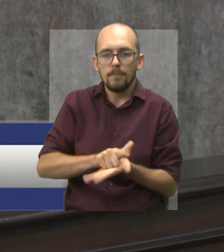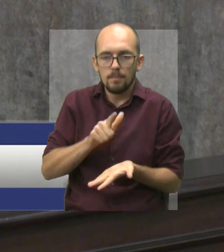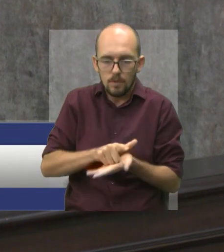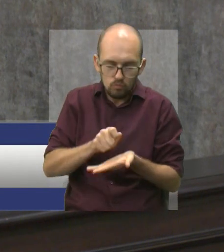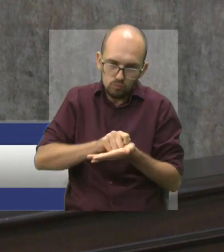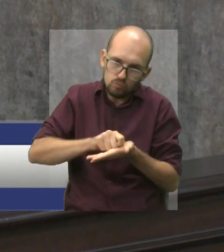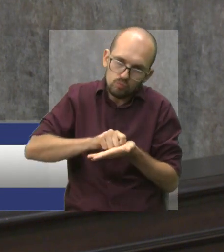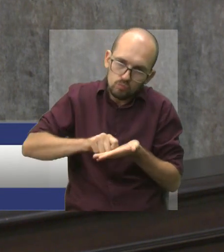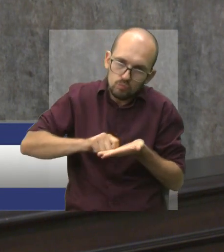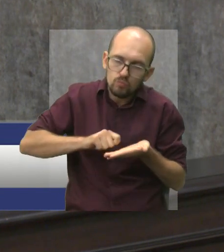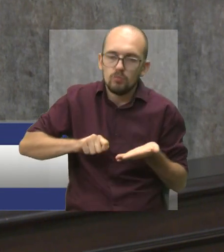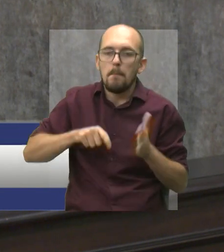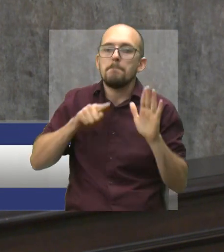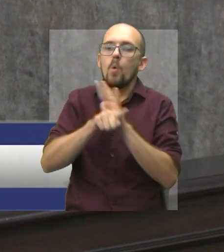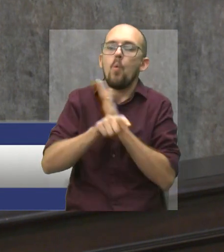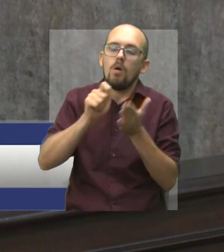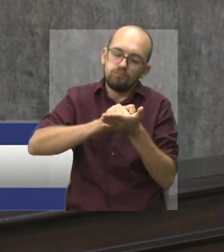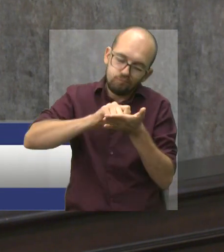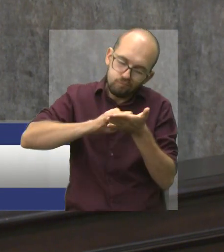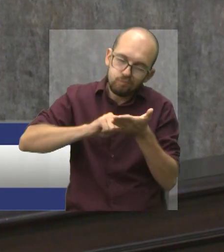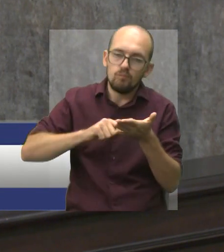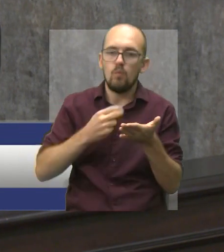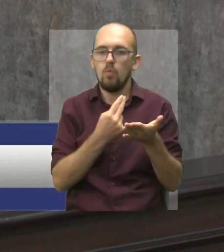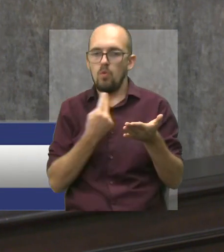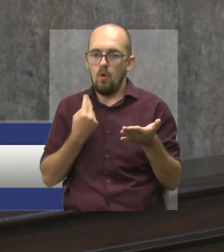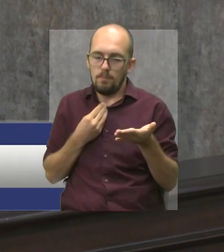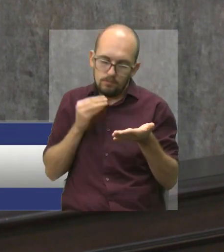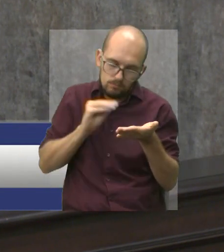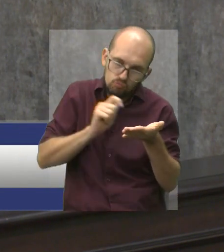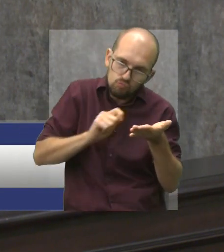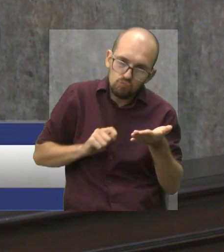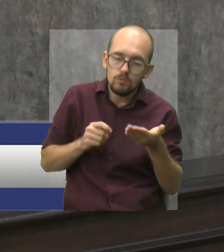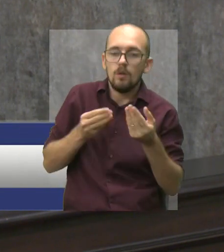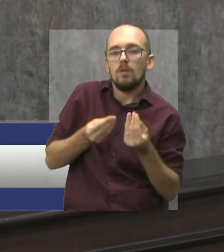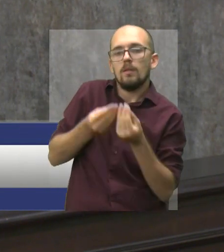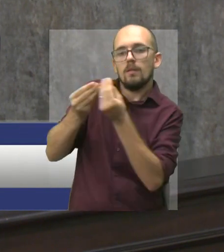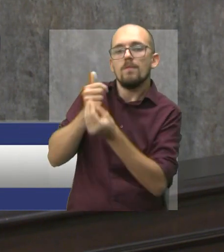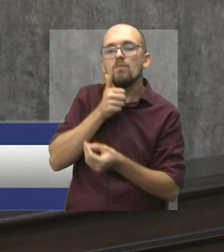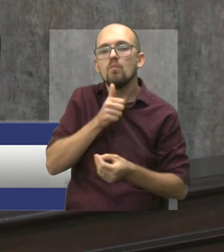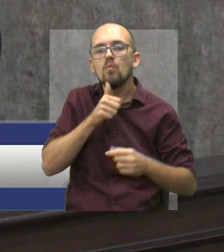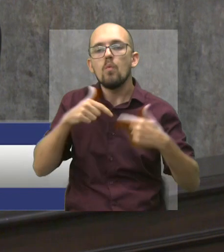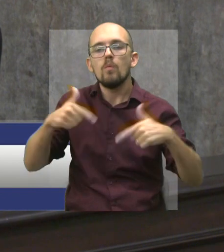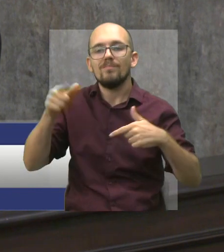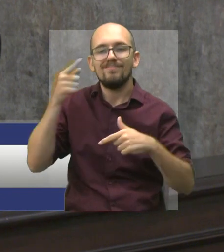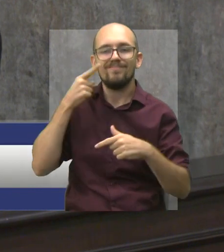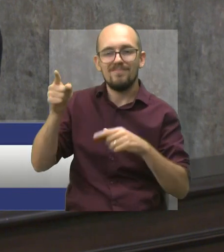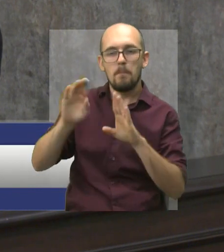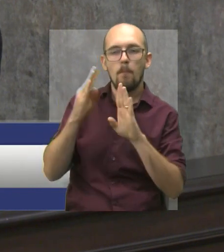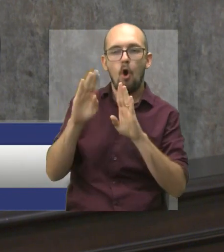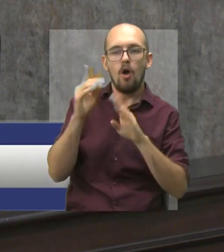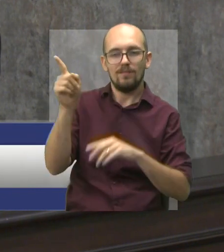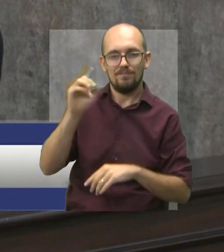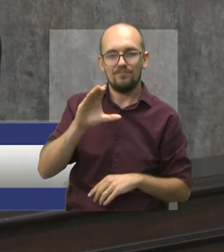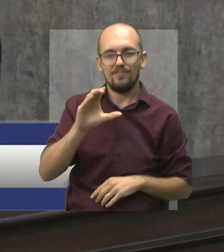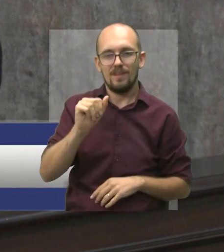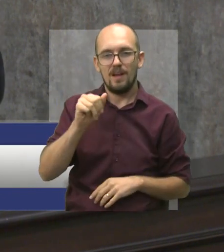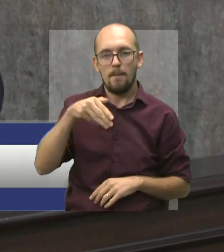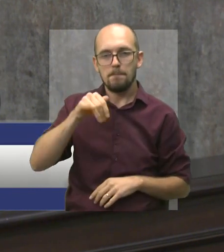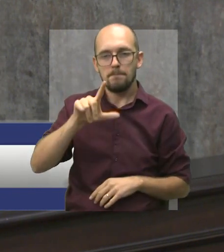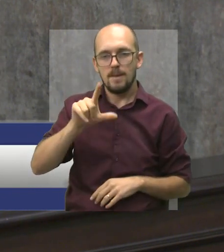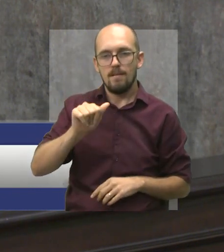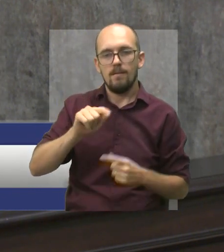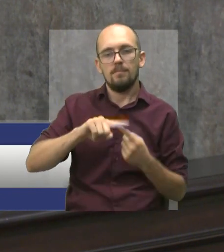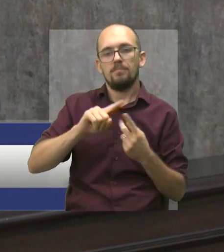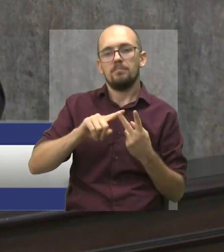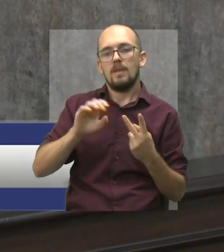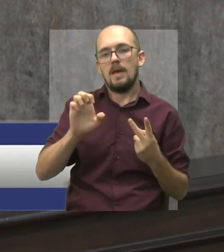e, para isso, vocês devem procurar as nossas 2 servidoras que estão ali ao lado da porta de entrada, a Camila e também a Emily, para que